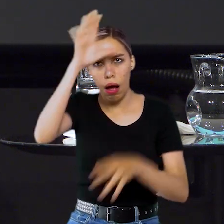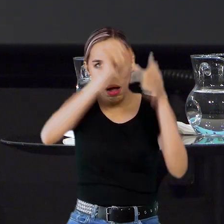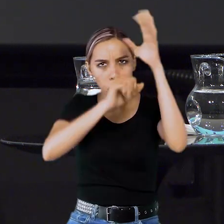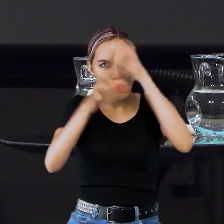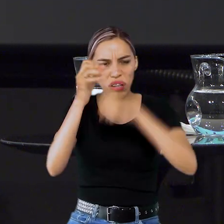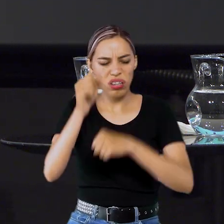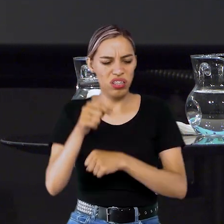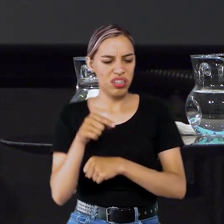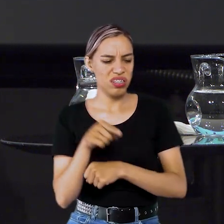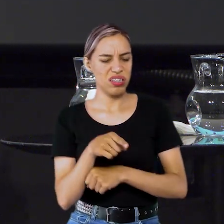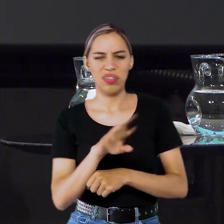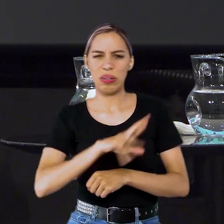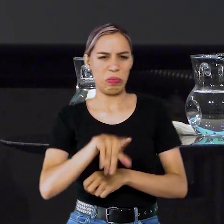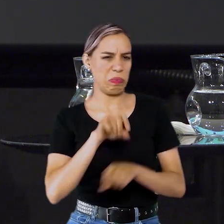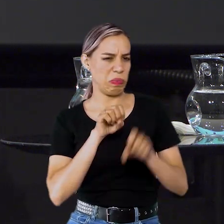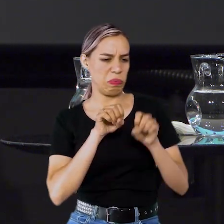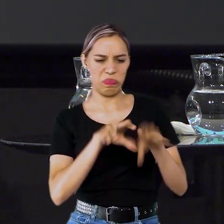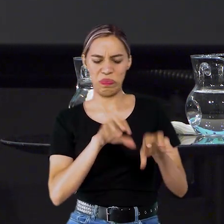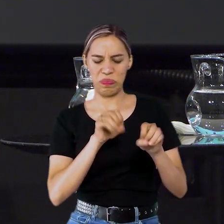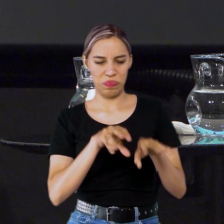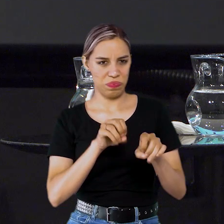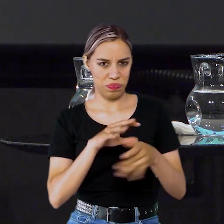E nós aprendemos